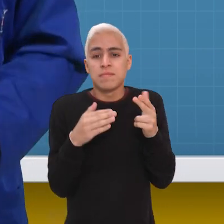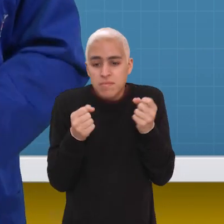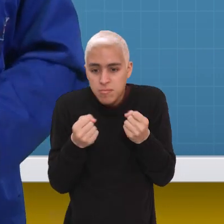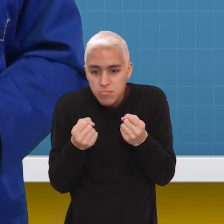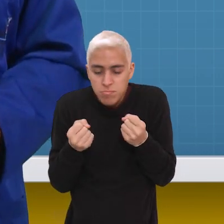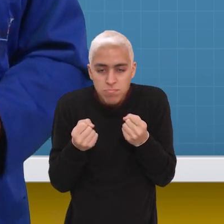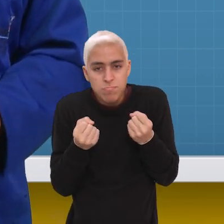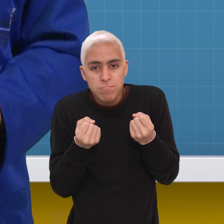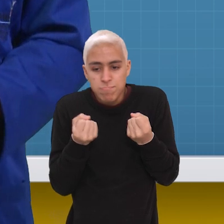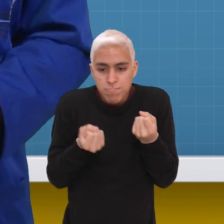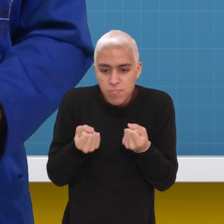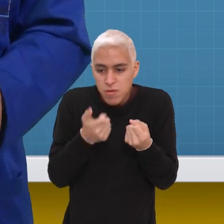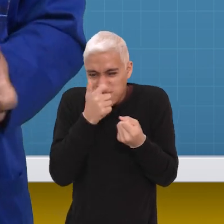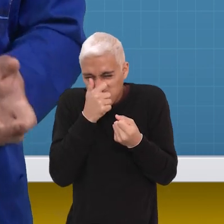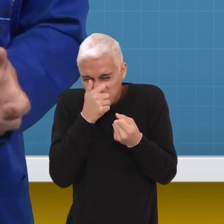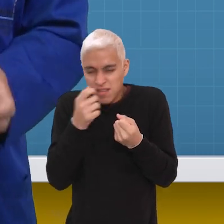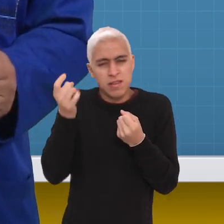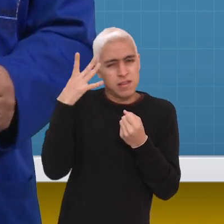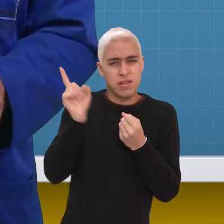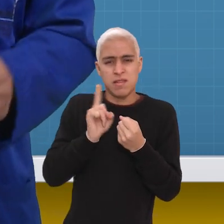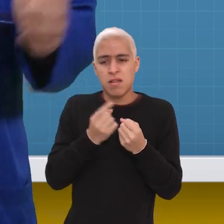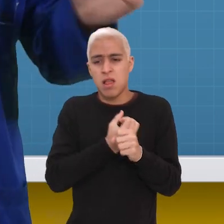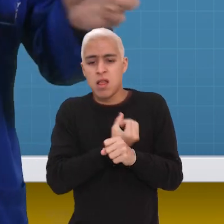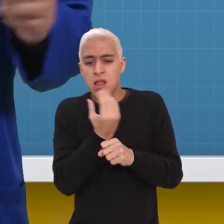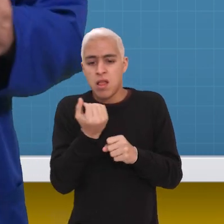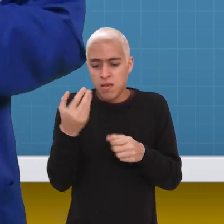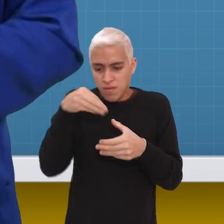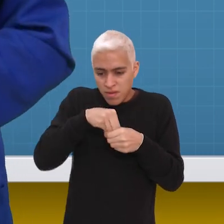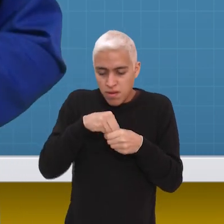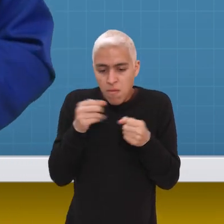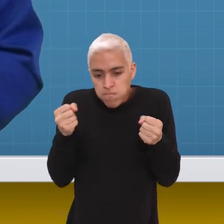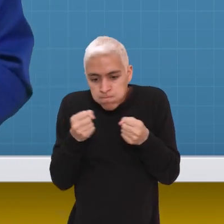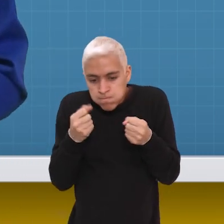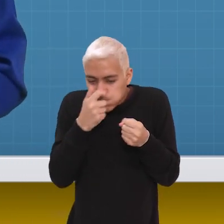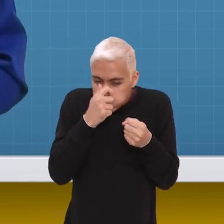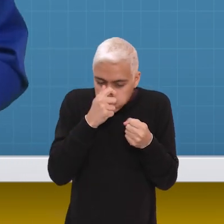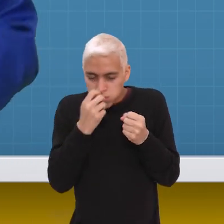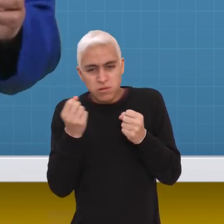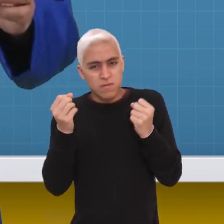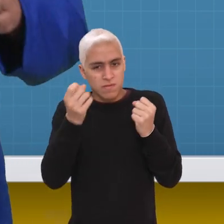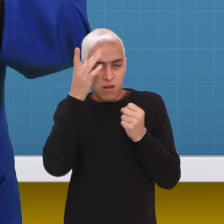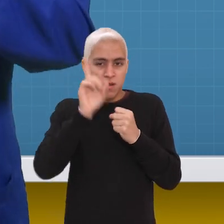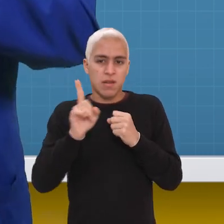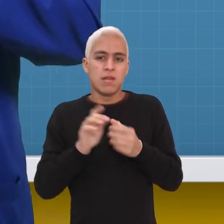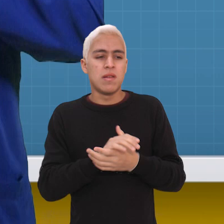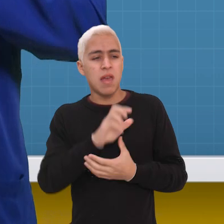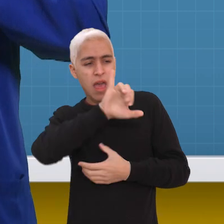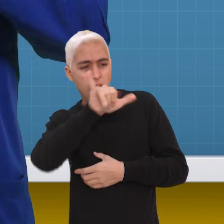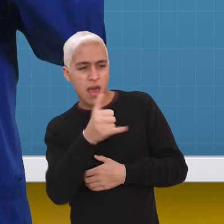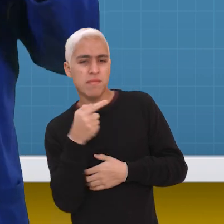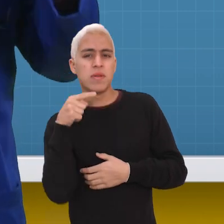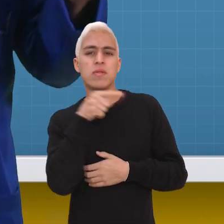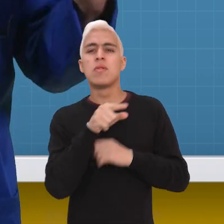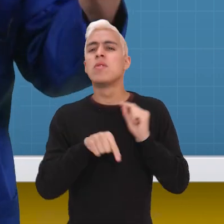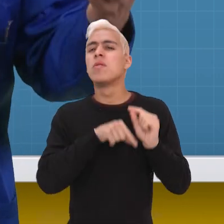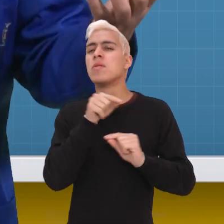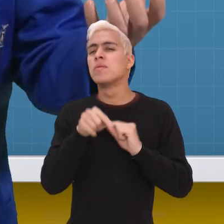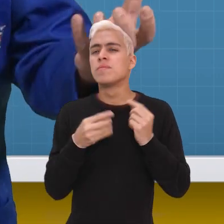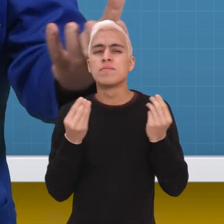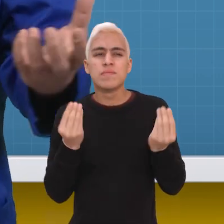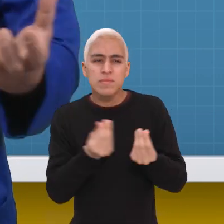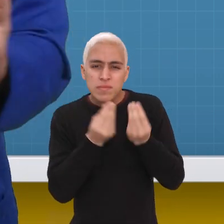ficaria bem mais apertado no carro, né? Porque não é fácil uma viagem longa ficar ali no carro. Vamos aproveitar isso como